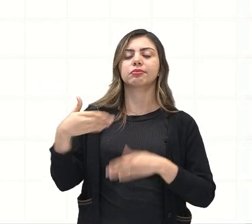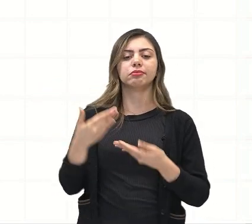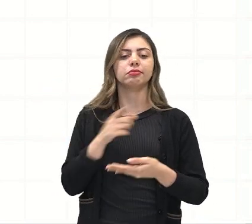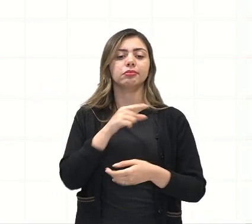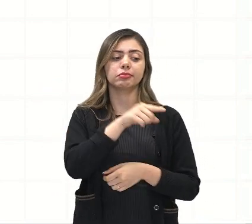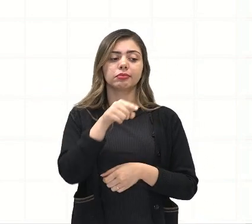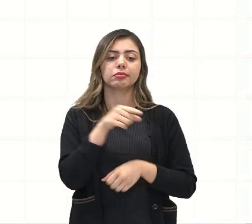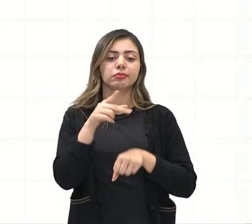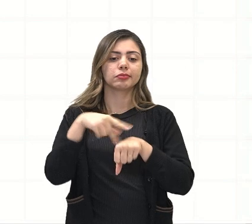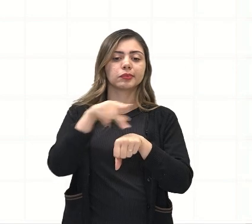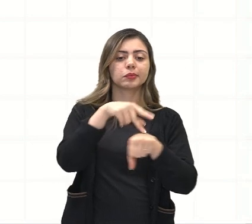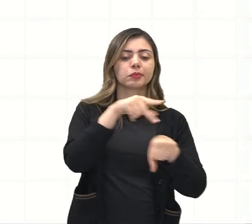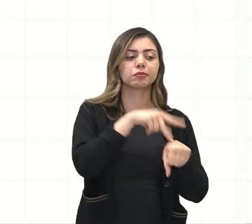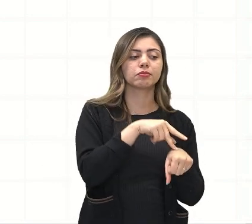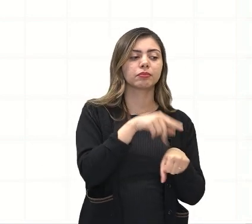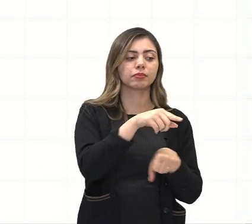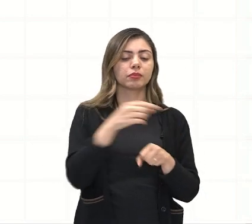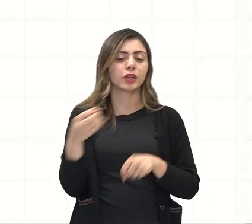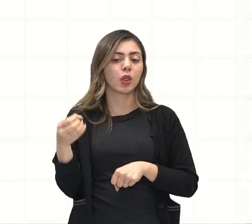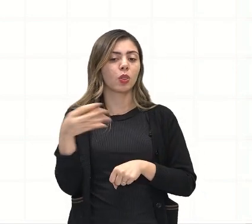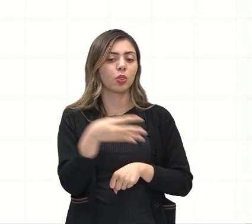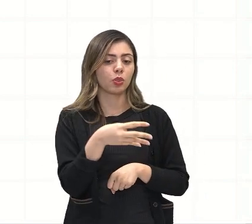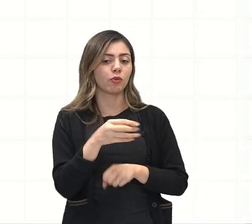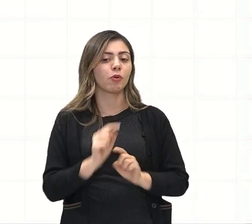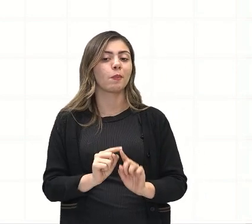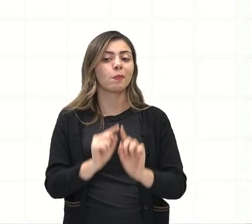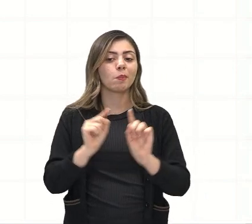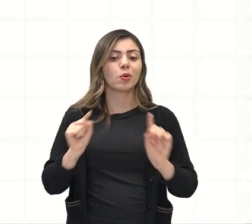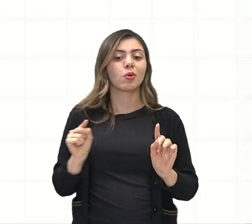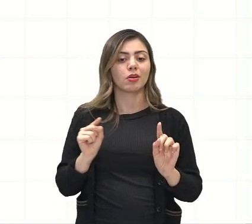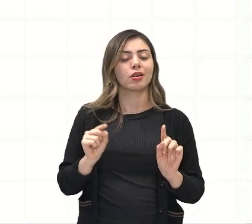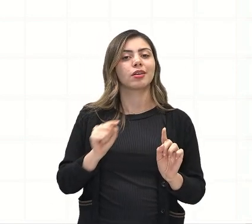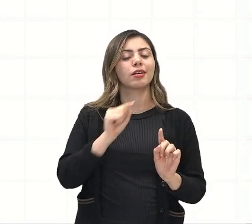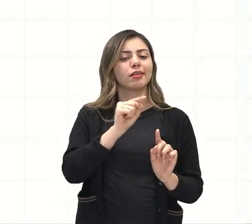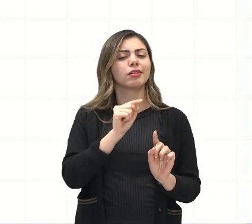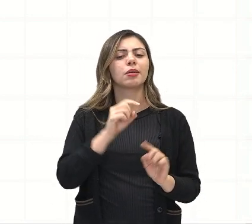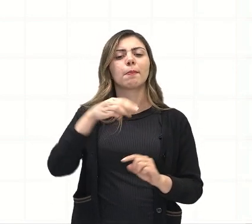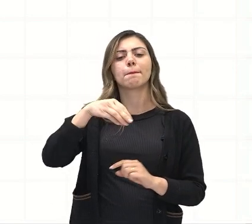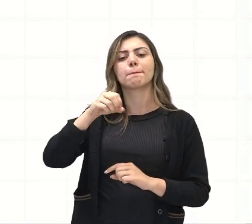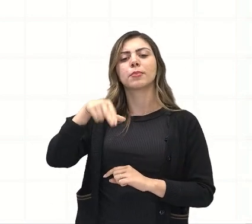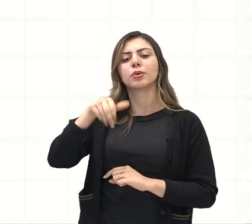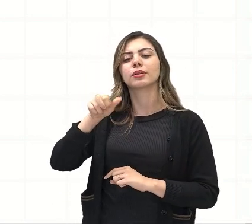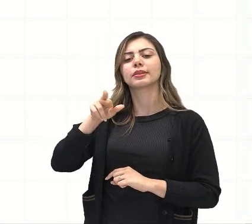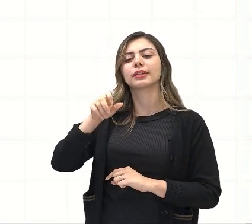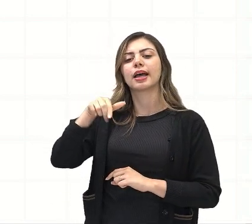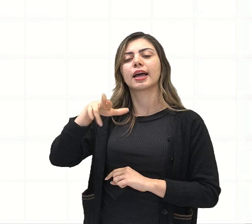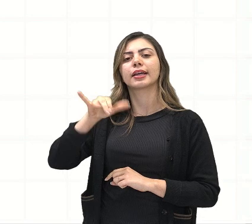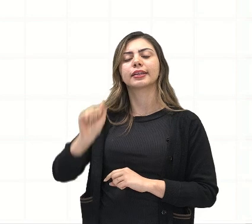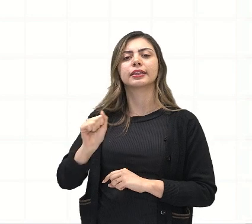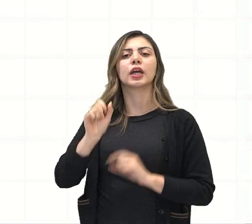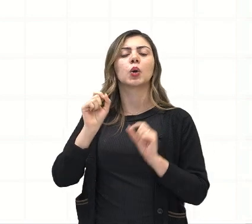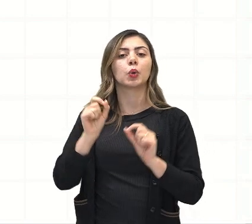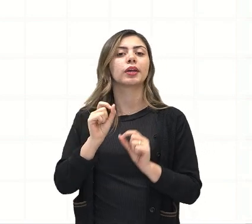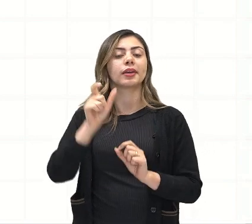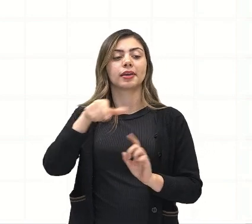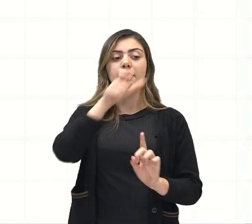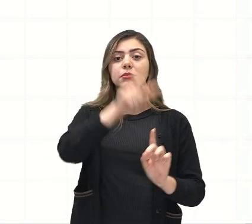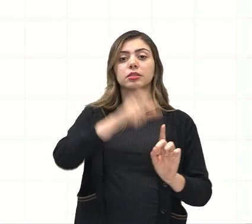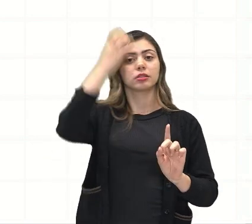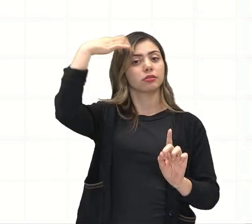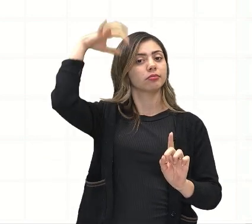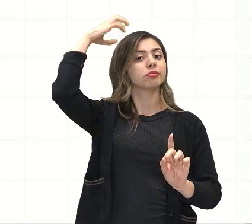países sem que o quê? A monarquia, né? O que seria a monarquia? Justamente aquela figura do